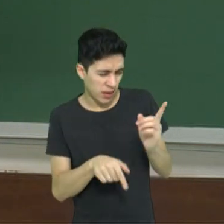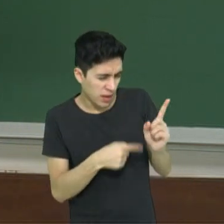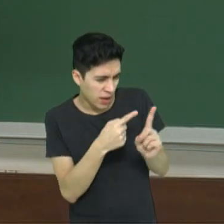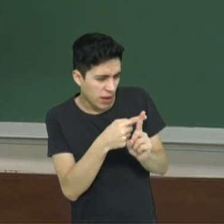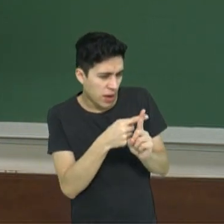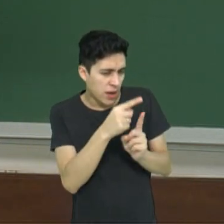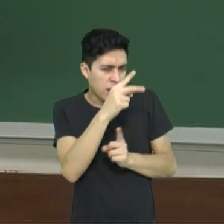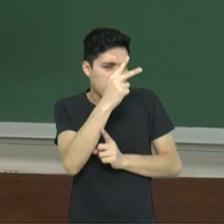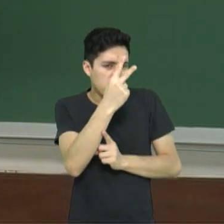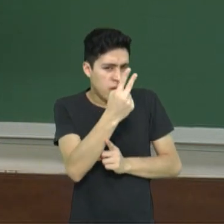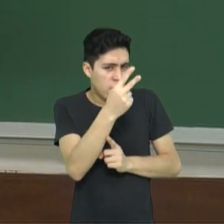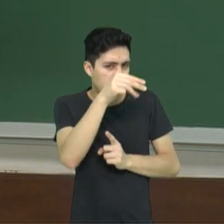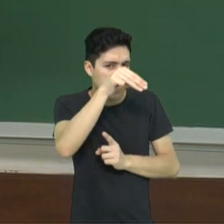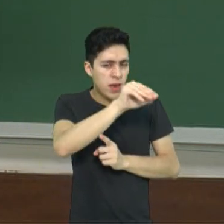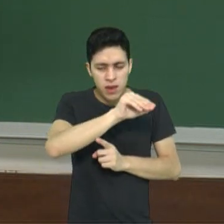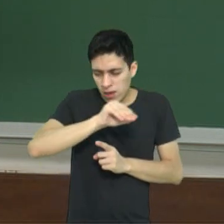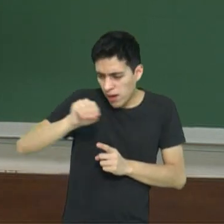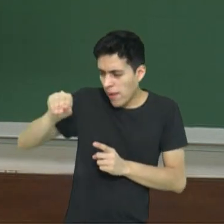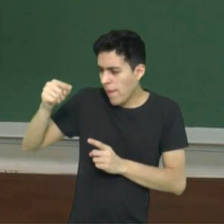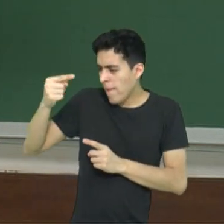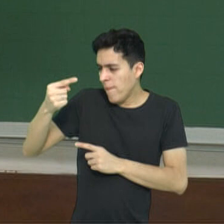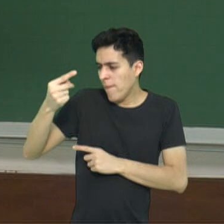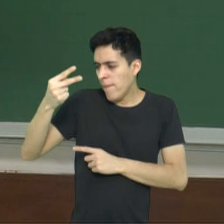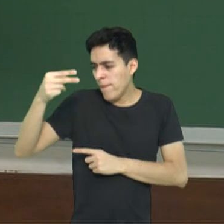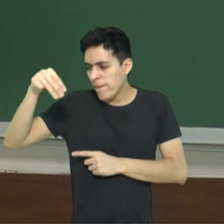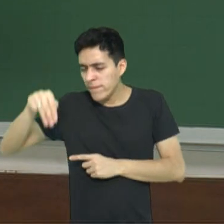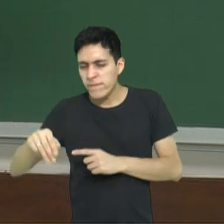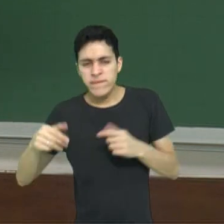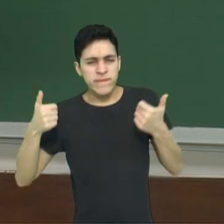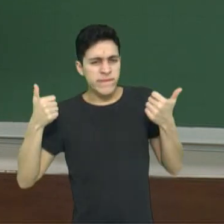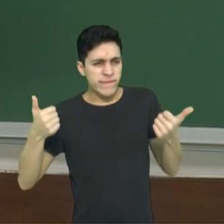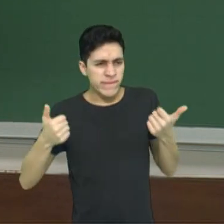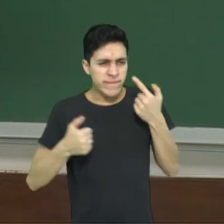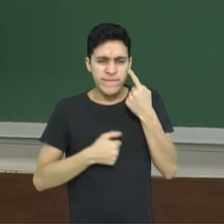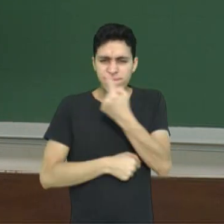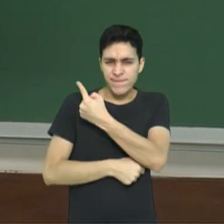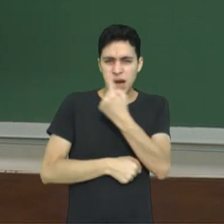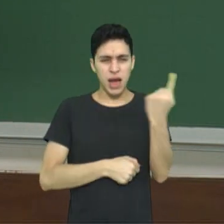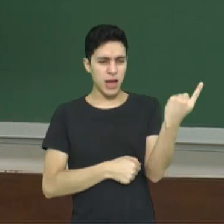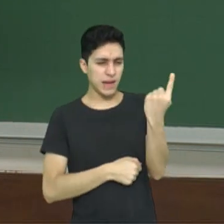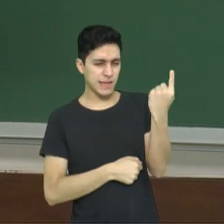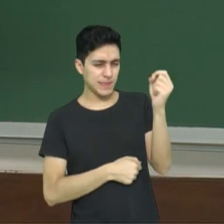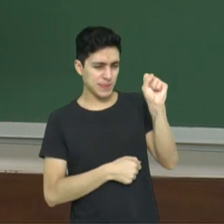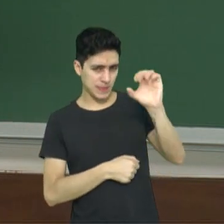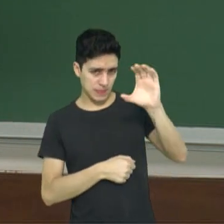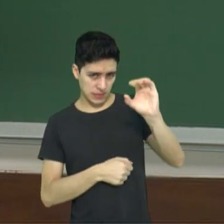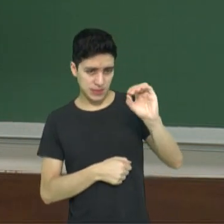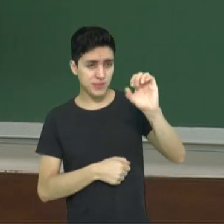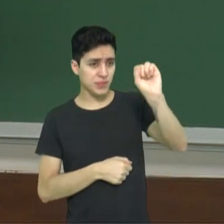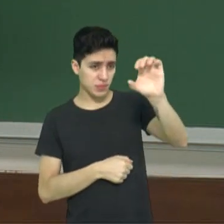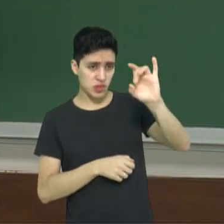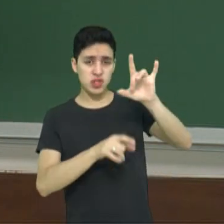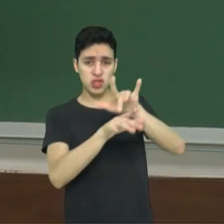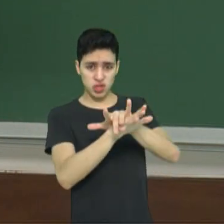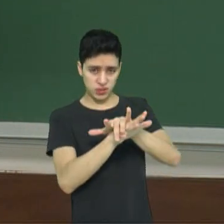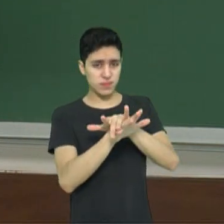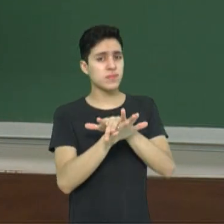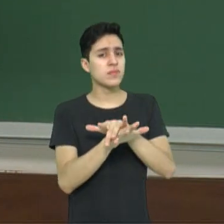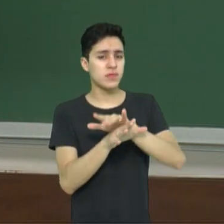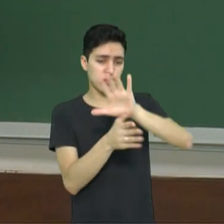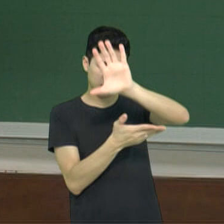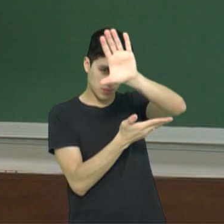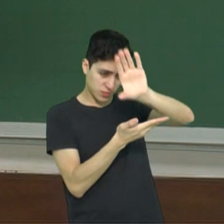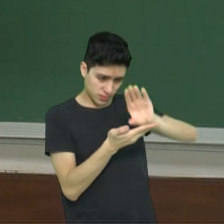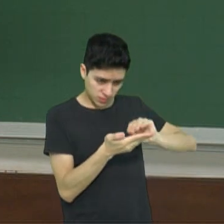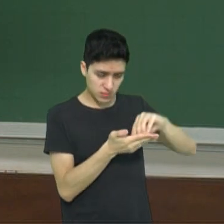2m passa menos 2m. Aqui no primeiro membro eu tinha o 80. O 80 já estava lá, copia